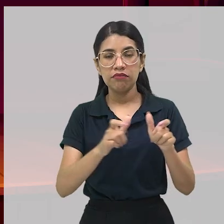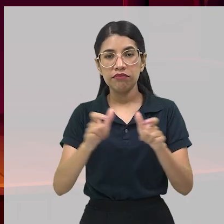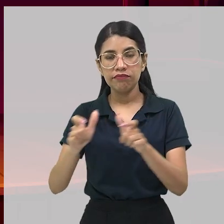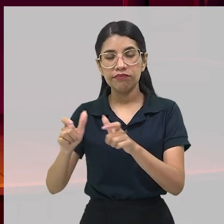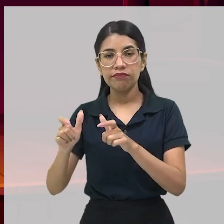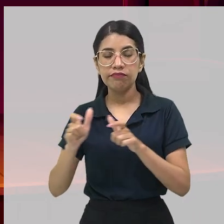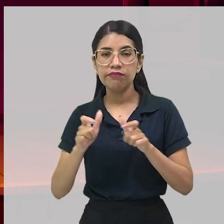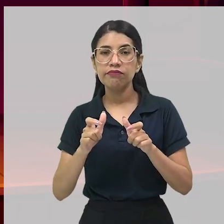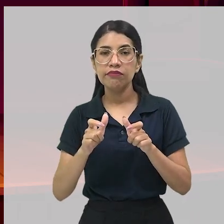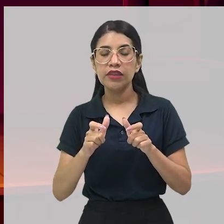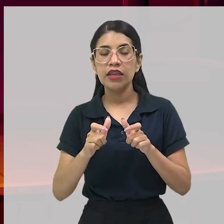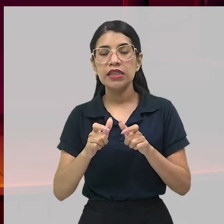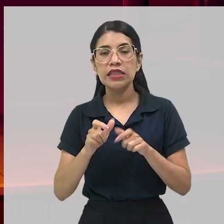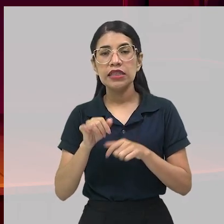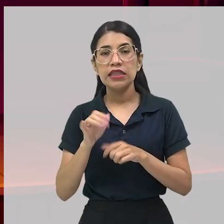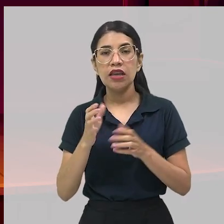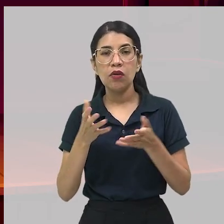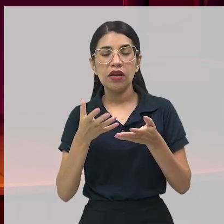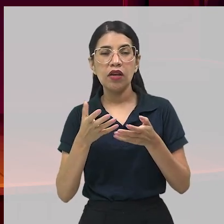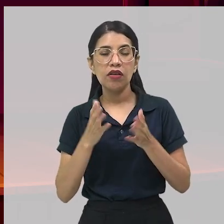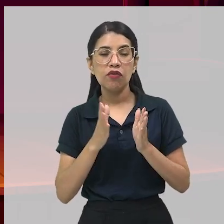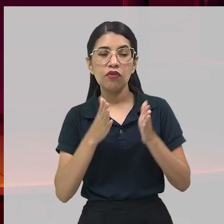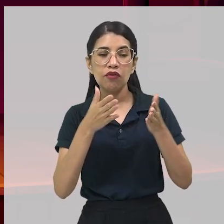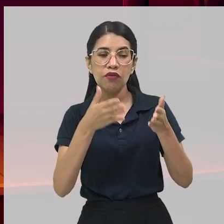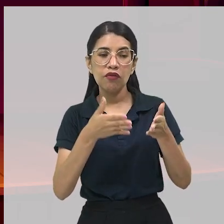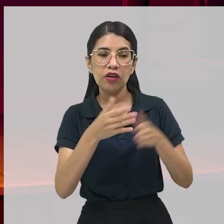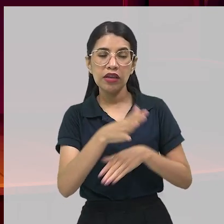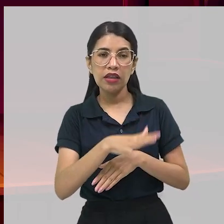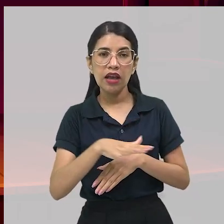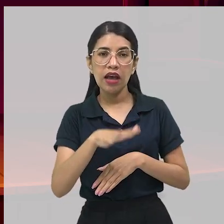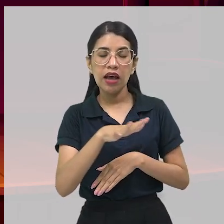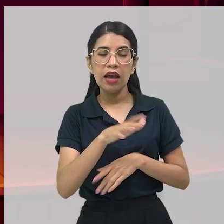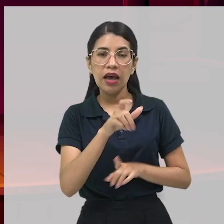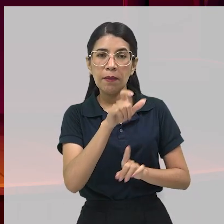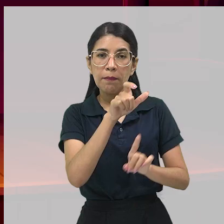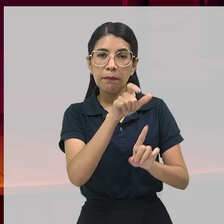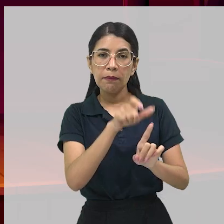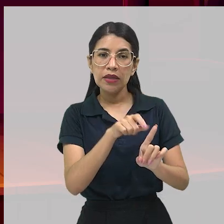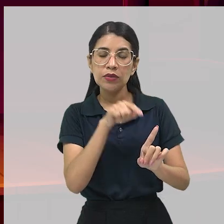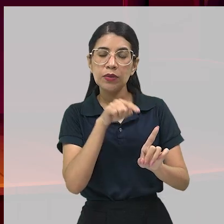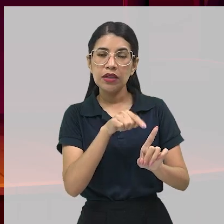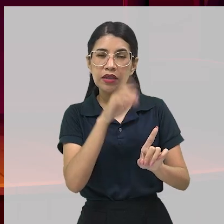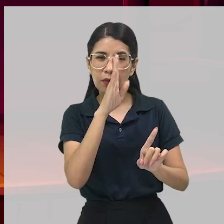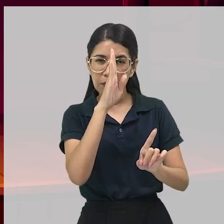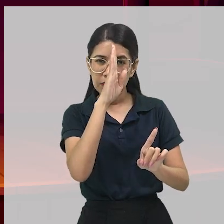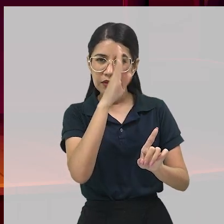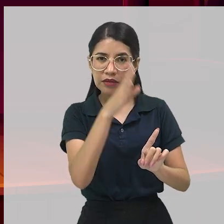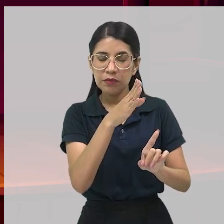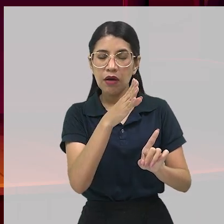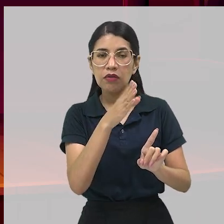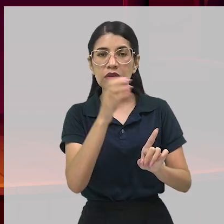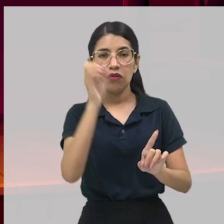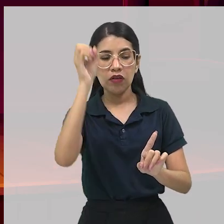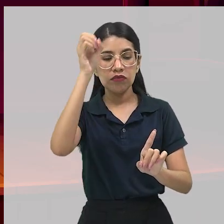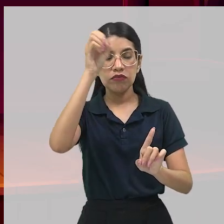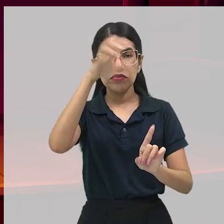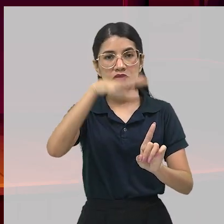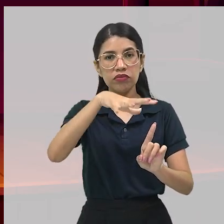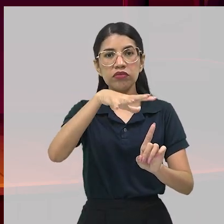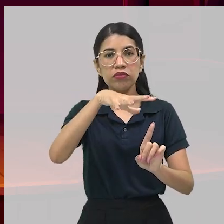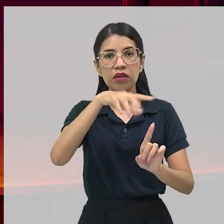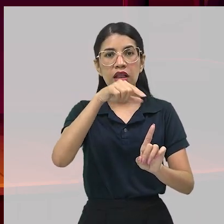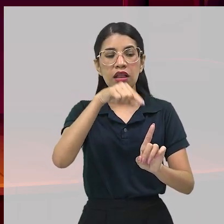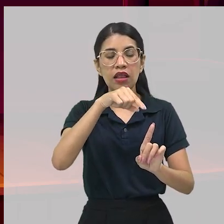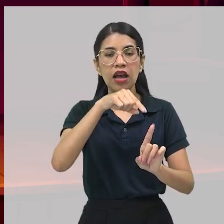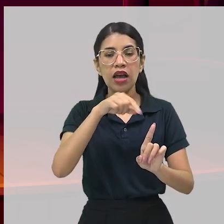quero que a plateia olhe só para aquela pessoa que está no centro do palco, então vou direcionar um foco de luz para